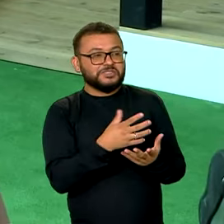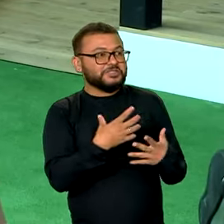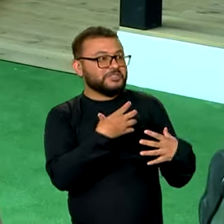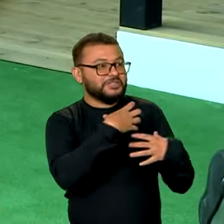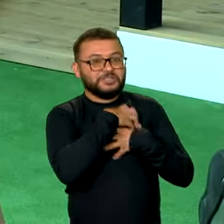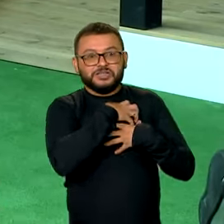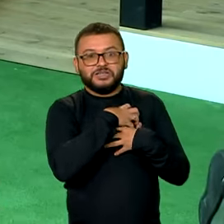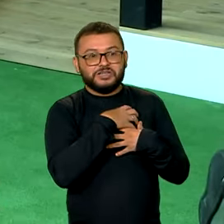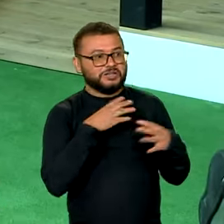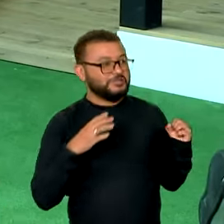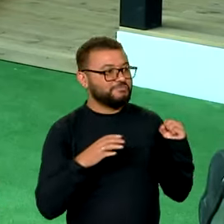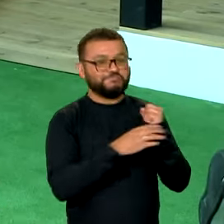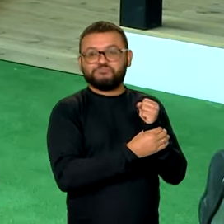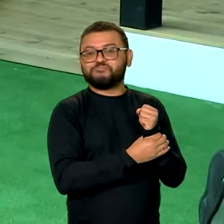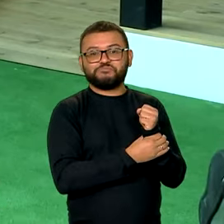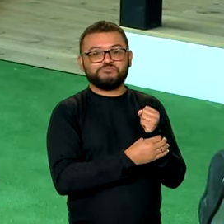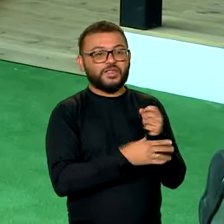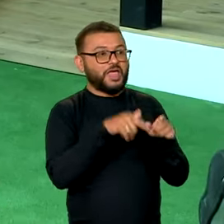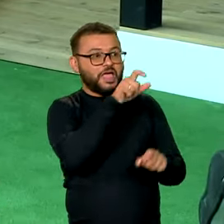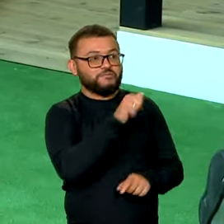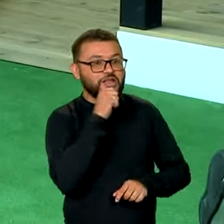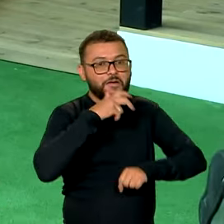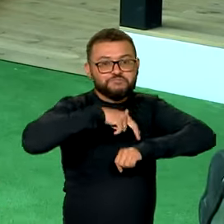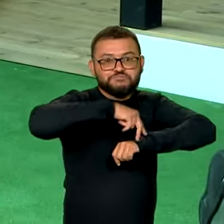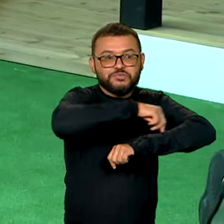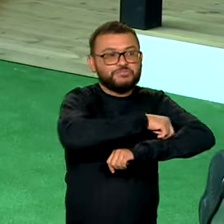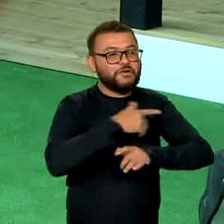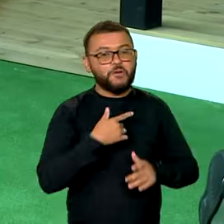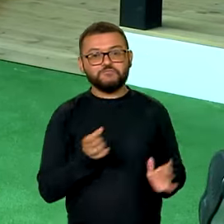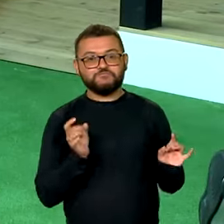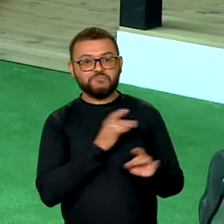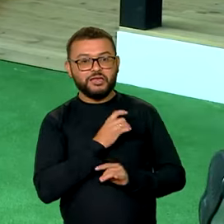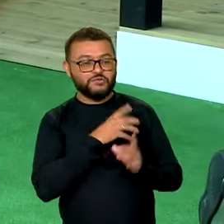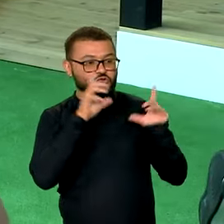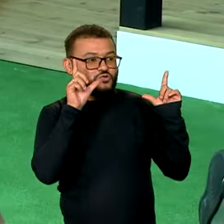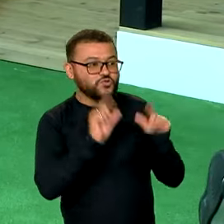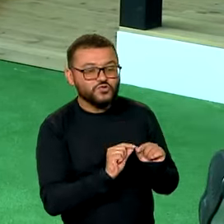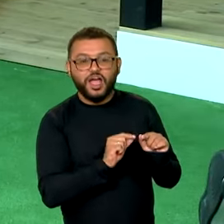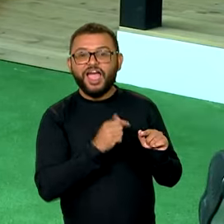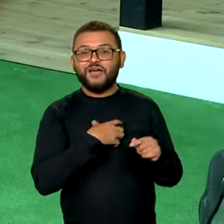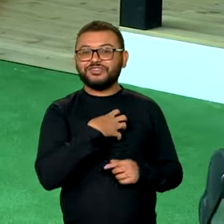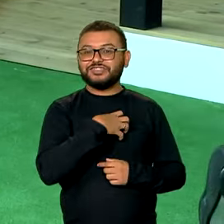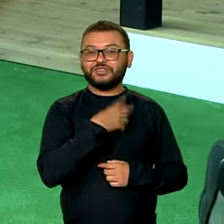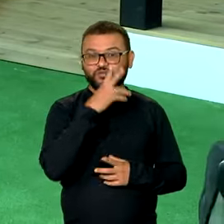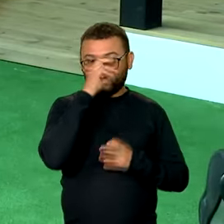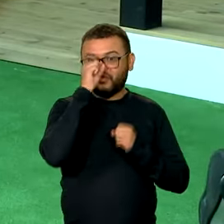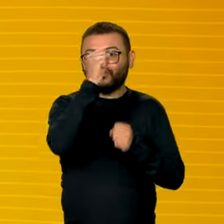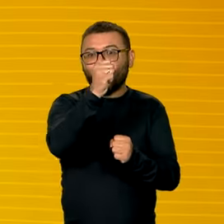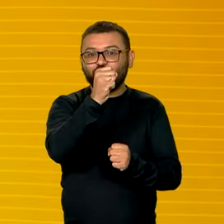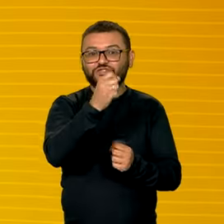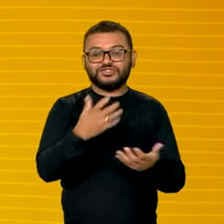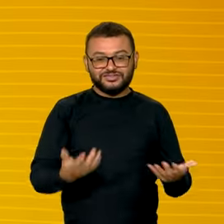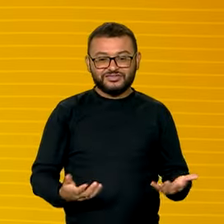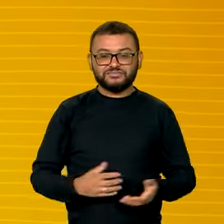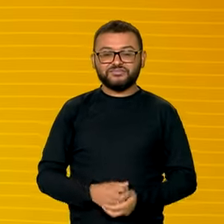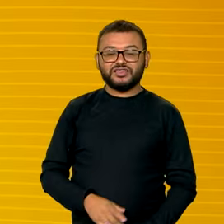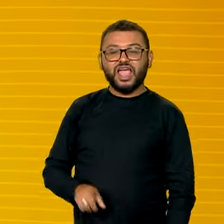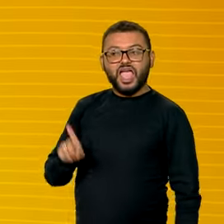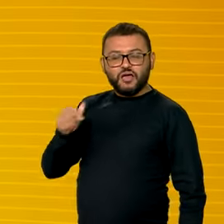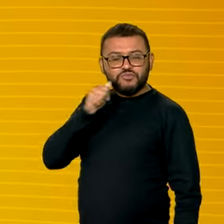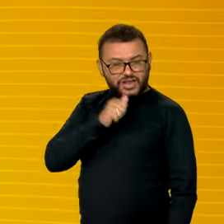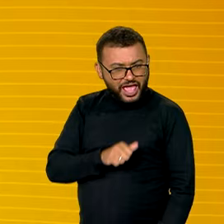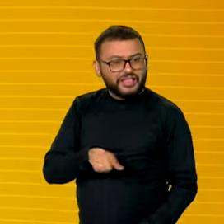mais segura, sabe? Meu medo diminui. Parece que eu fico mais forte que o medo. Além da Ana